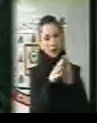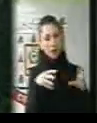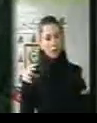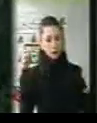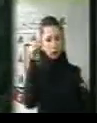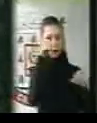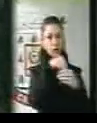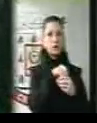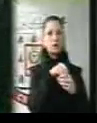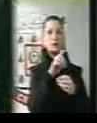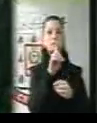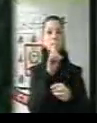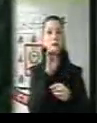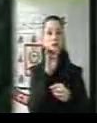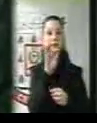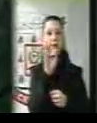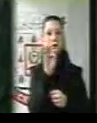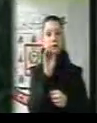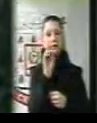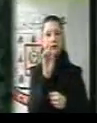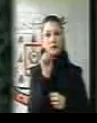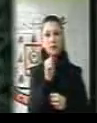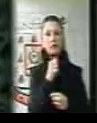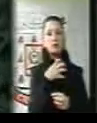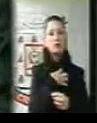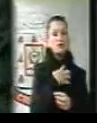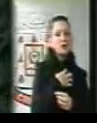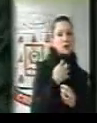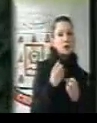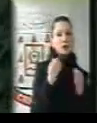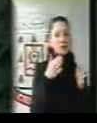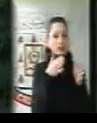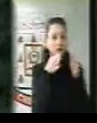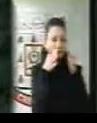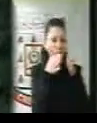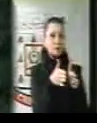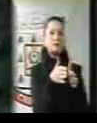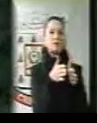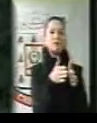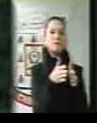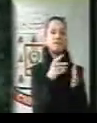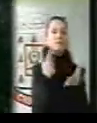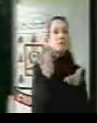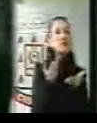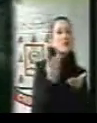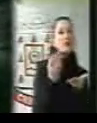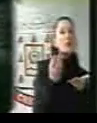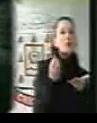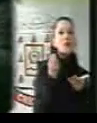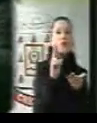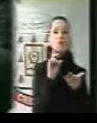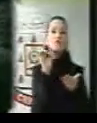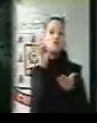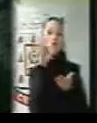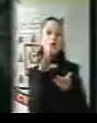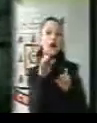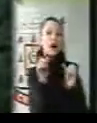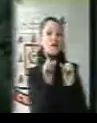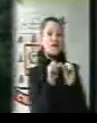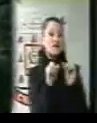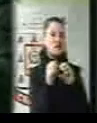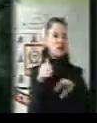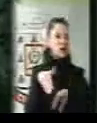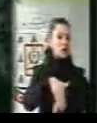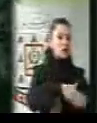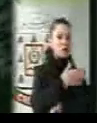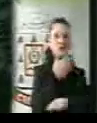inserido dentro do DEINFRA de uma maneira assim, bem específica, ou é simplesmente, ó, vou fazer a rua, você está